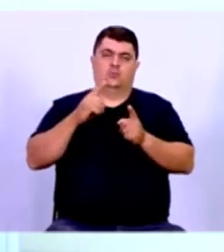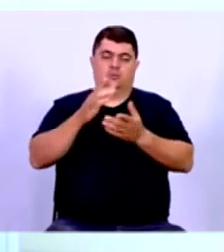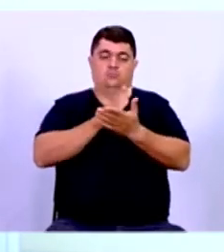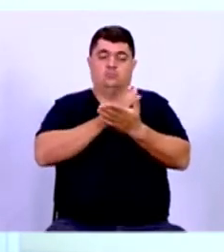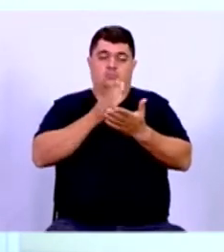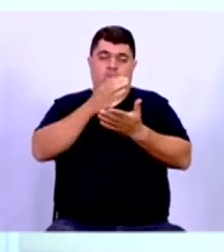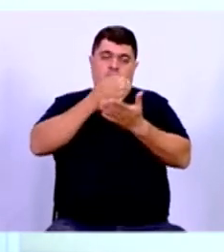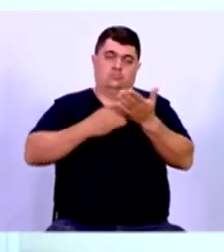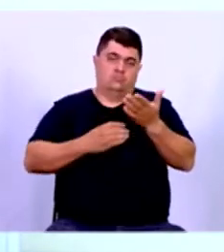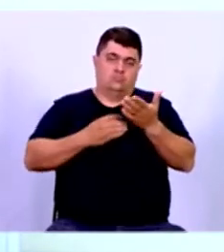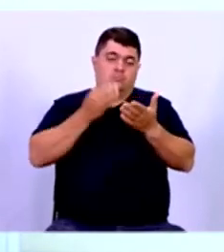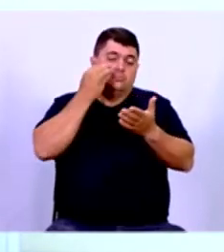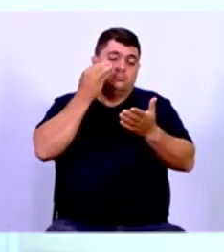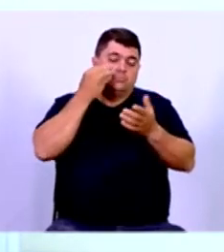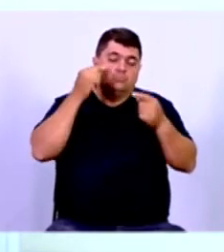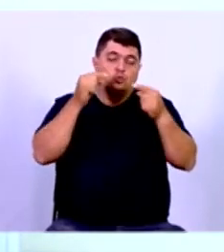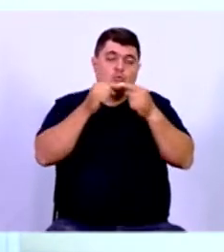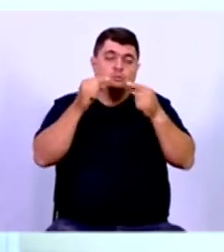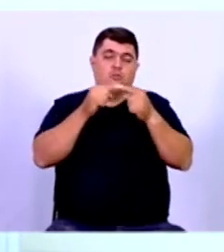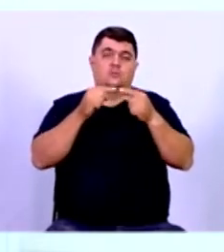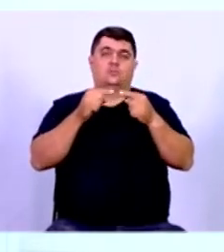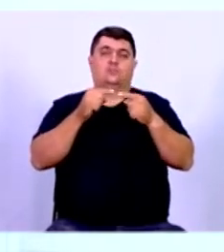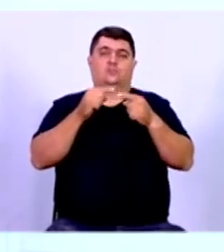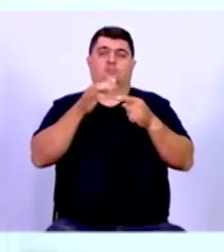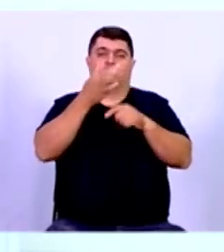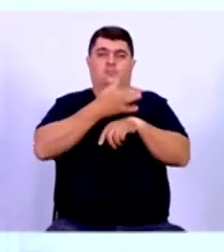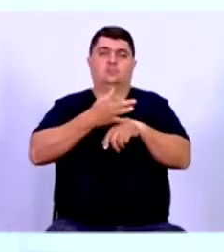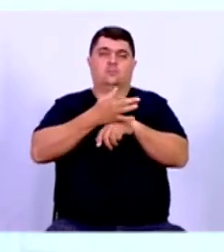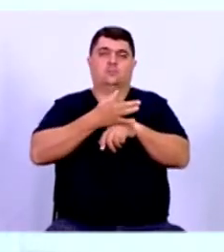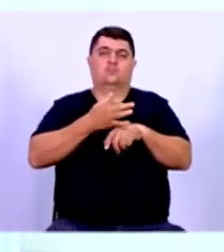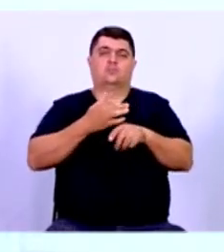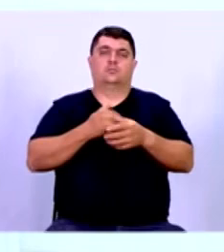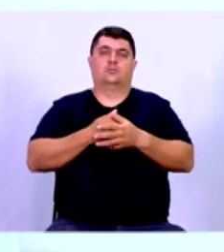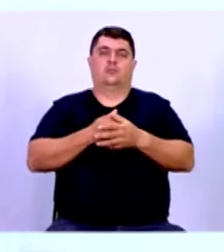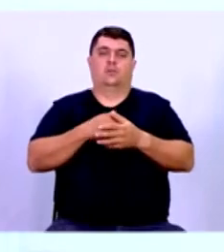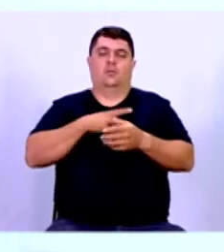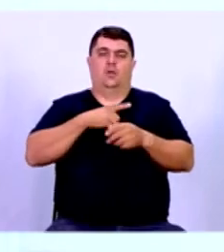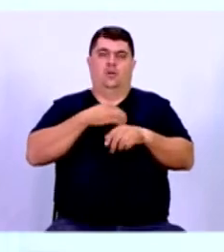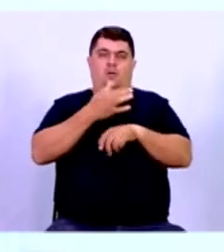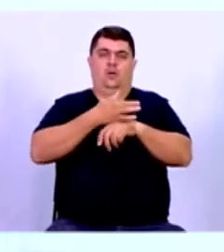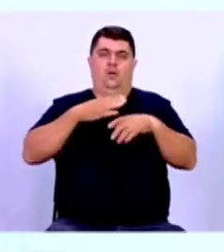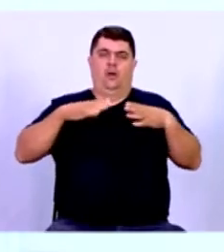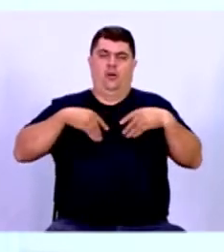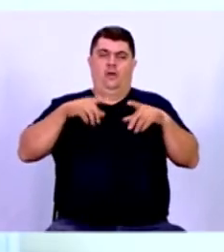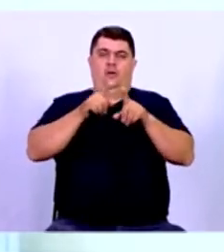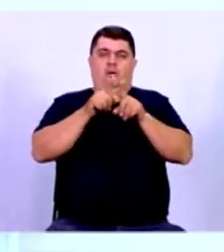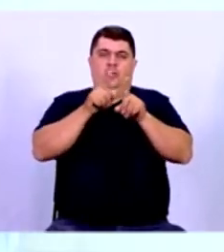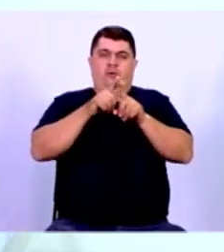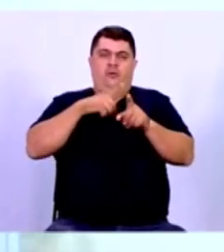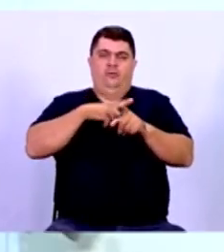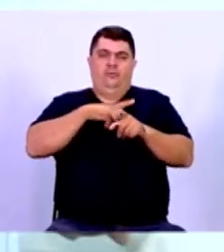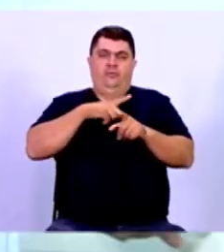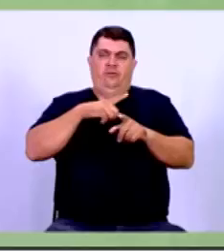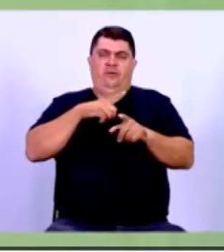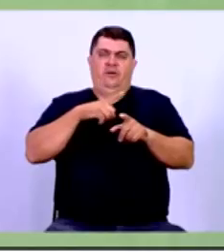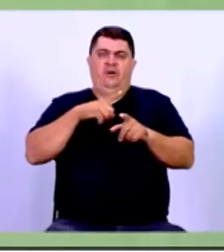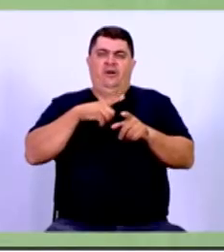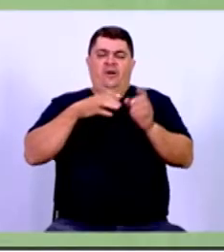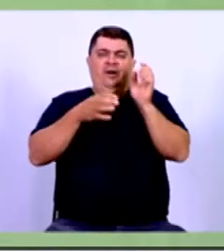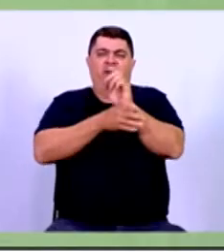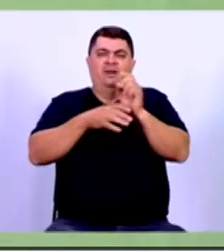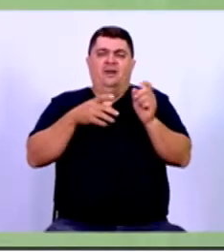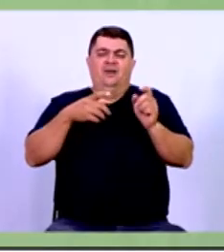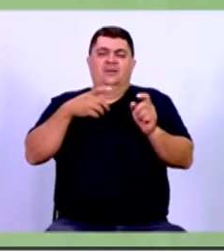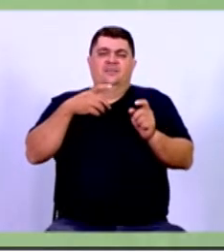do período de realização do estágio, ele vai ter férias proporcionais, mas ele tem férias e tem recesso proporcionais. E ele tem seguro contra